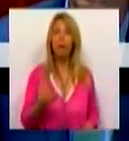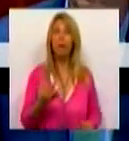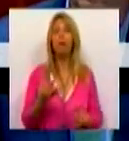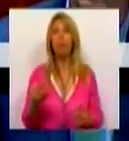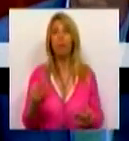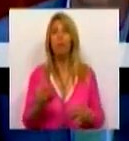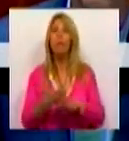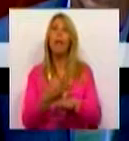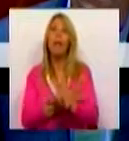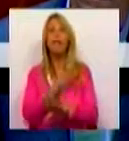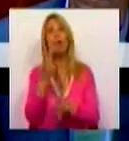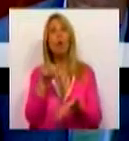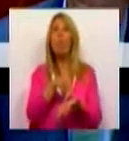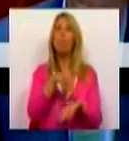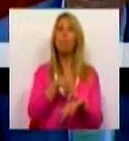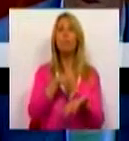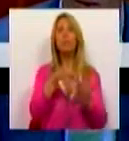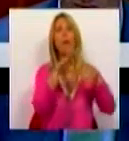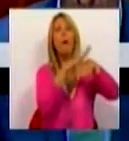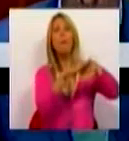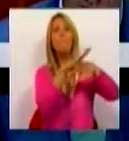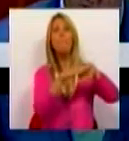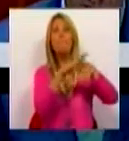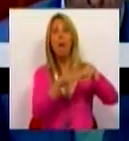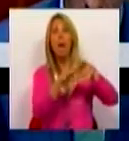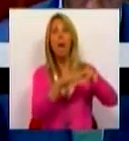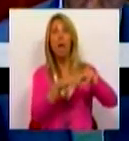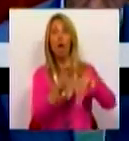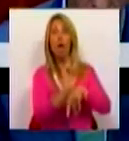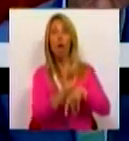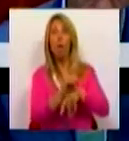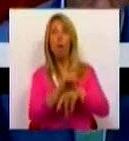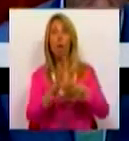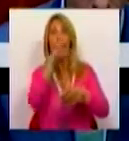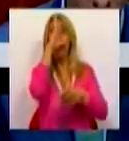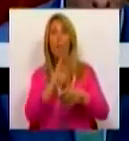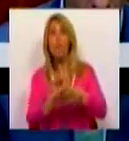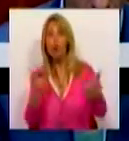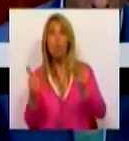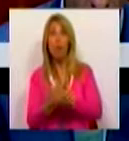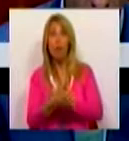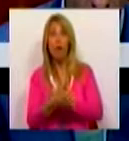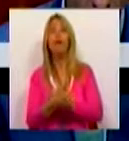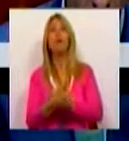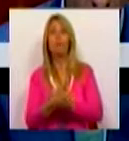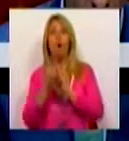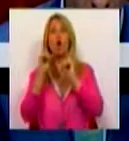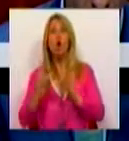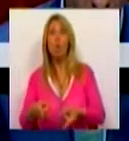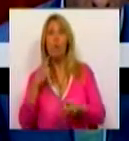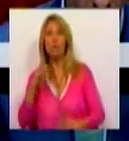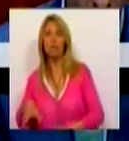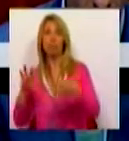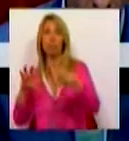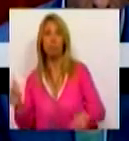tinha uma posição dócil e que passou a ter uma posição hostil desde que o Governo mudou. Isto significa que nós devemos